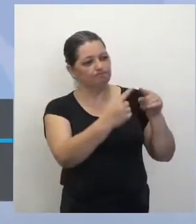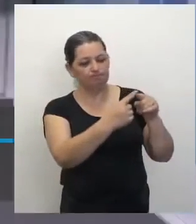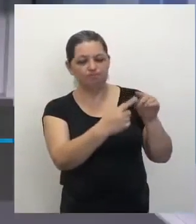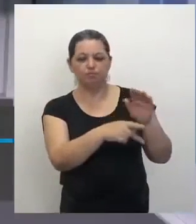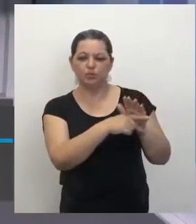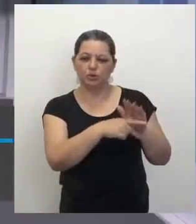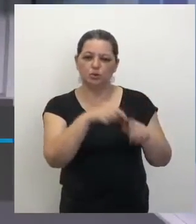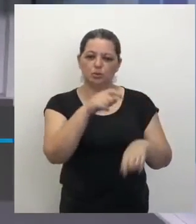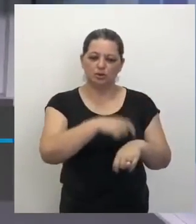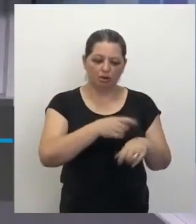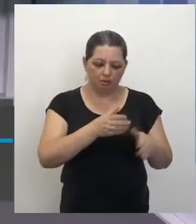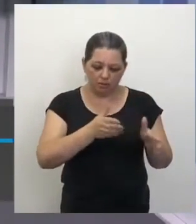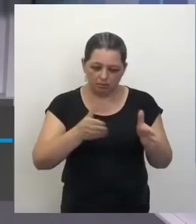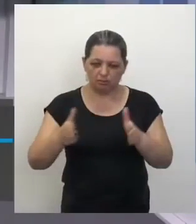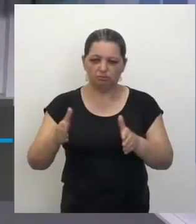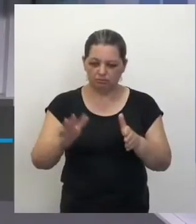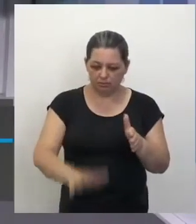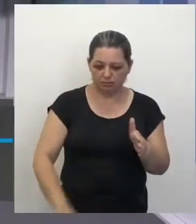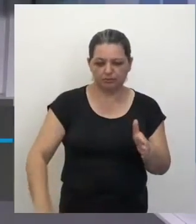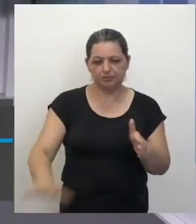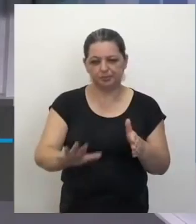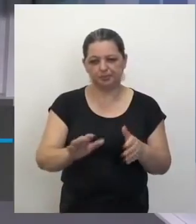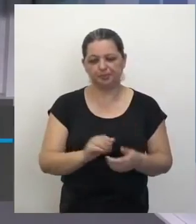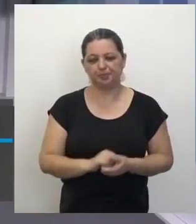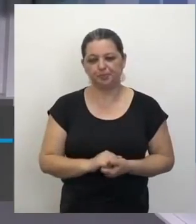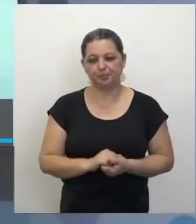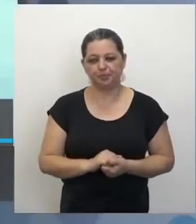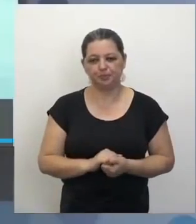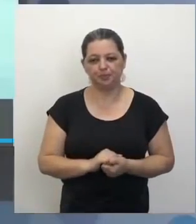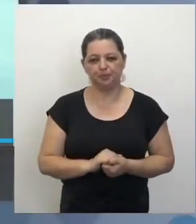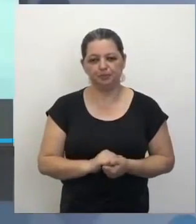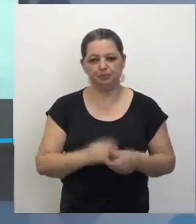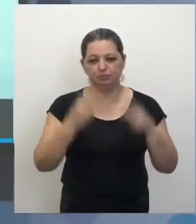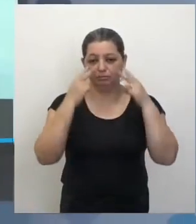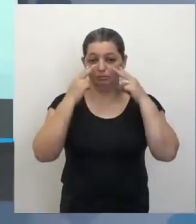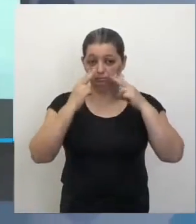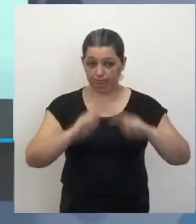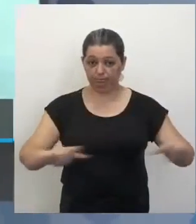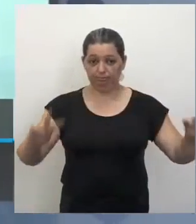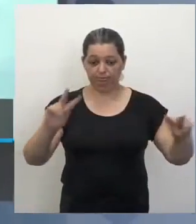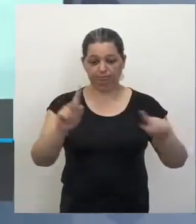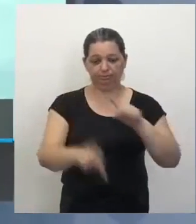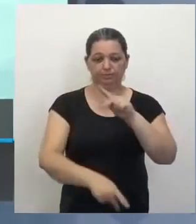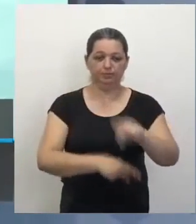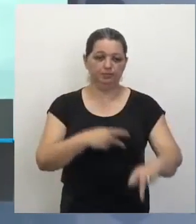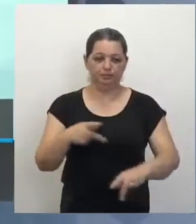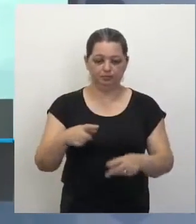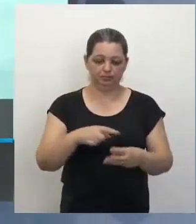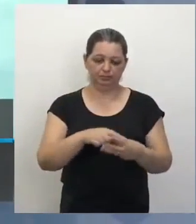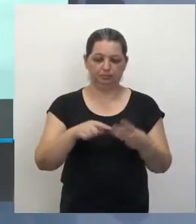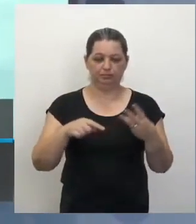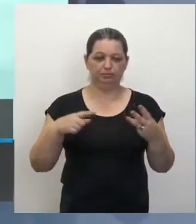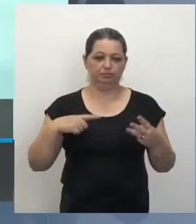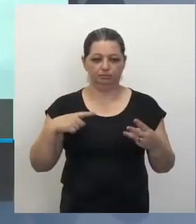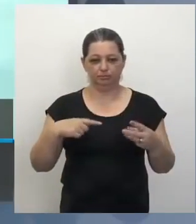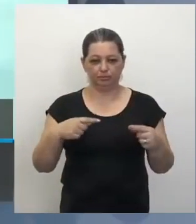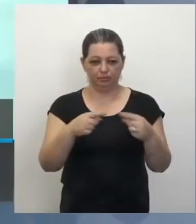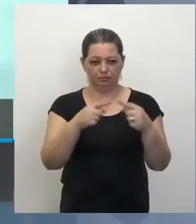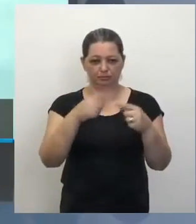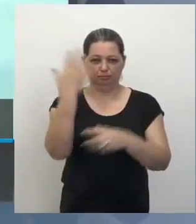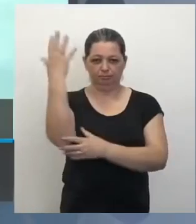o tempo e com o espaço. Então, a visão que esses povos tinham da natureza não